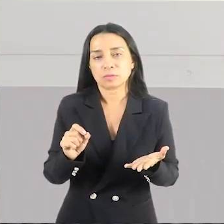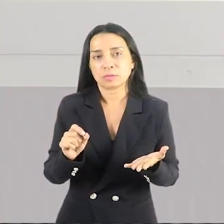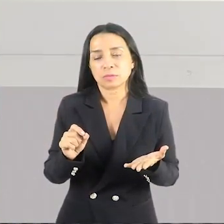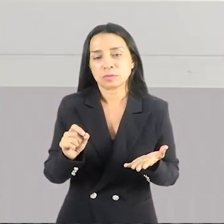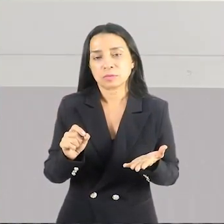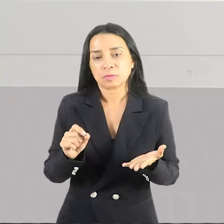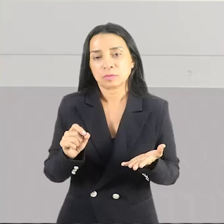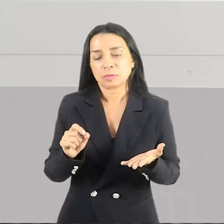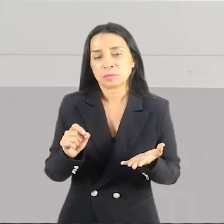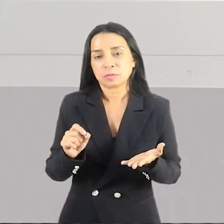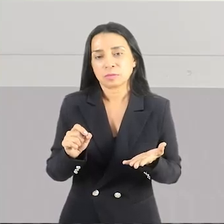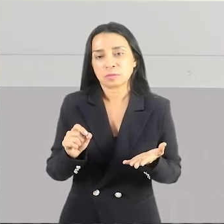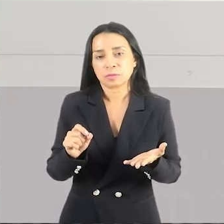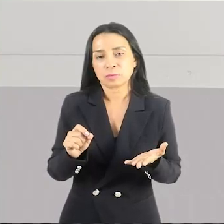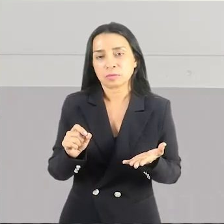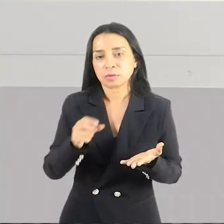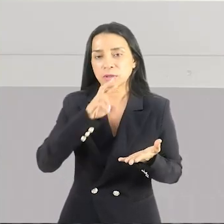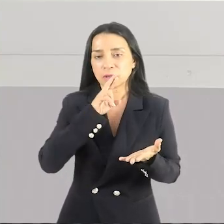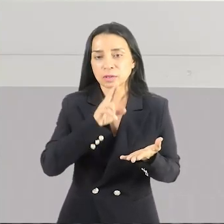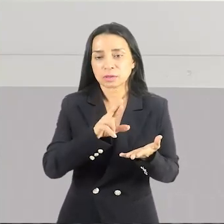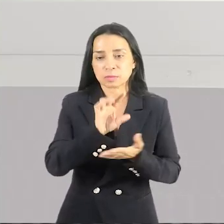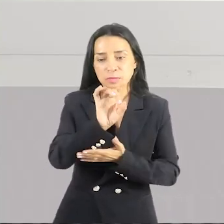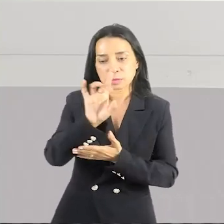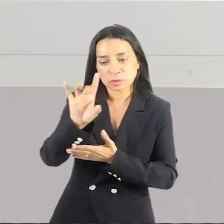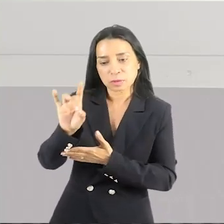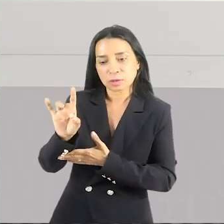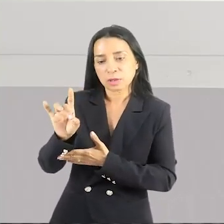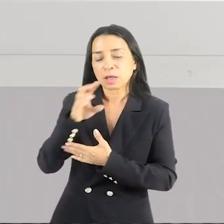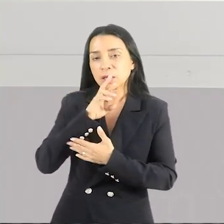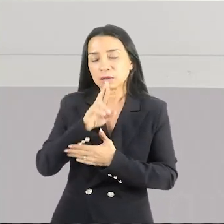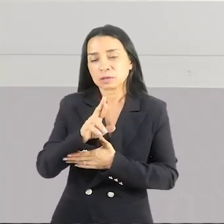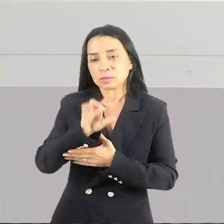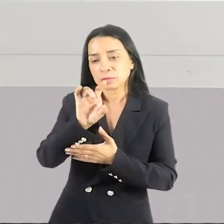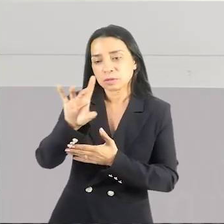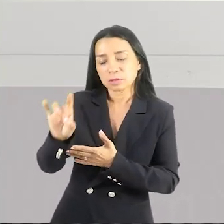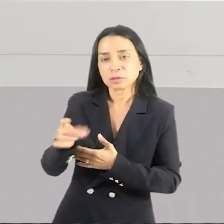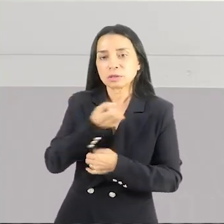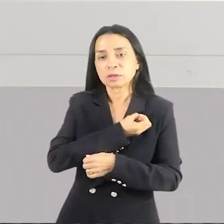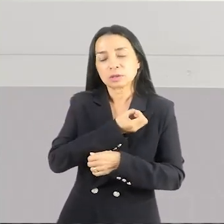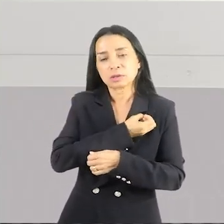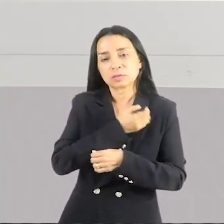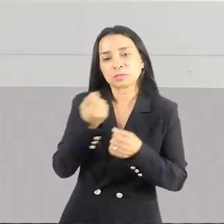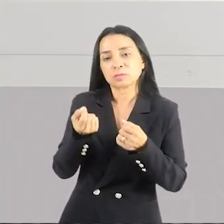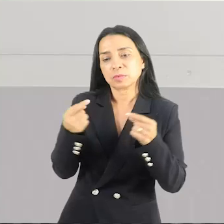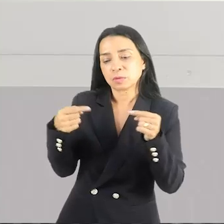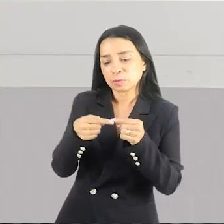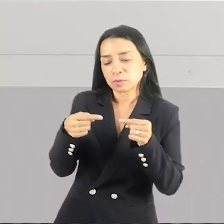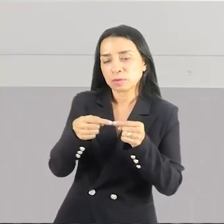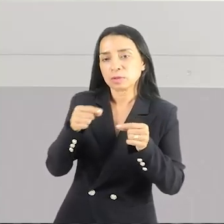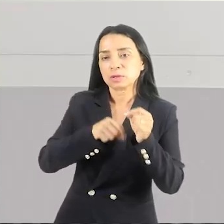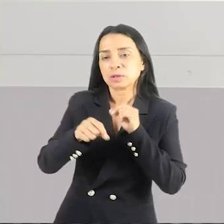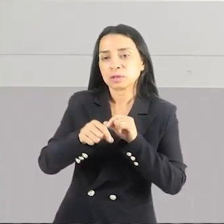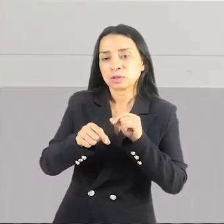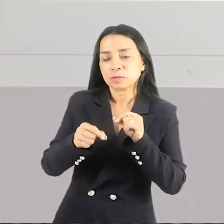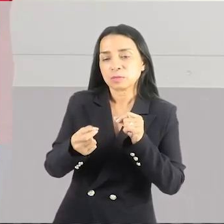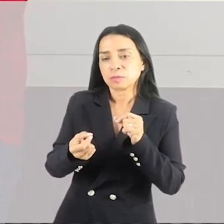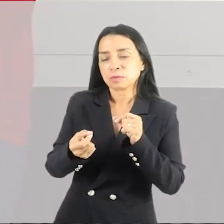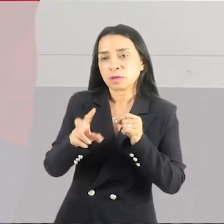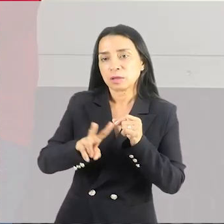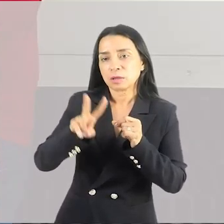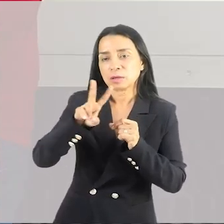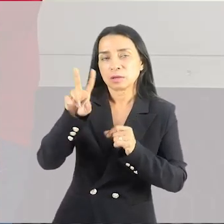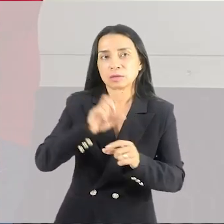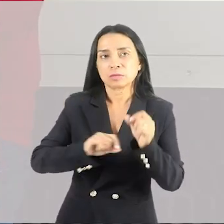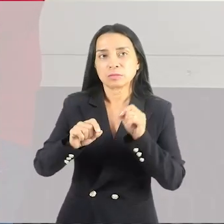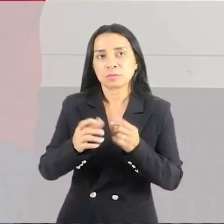do produto de cada número pelo seu respectivo peso. Ou seja, vou multiplicar